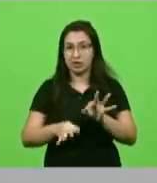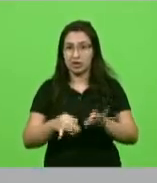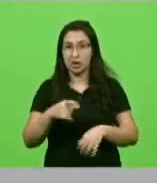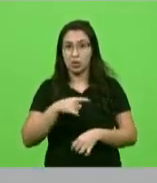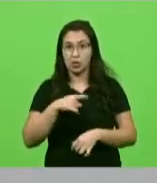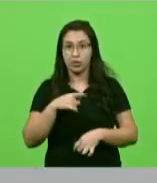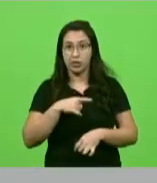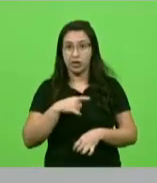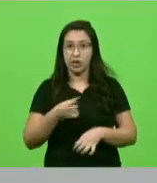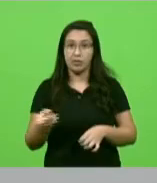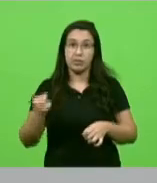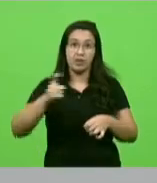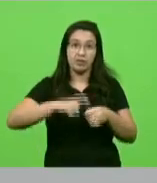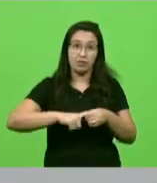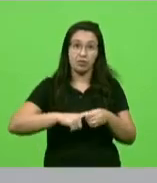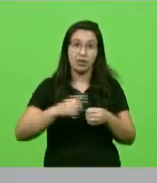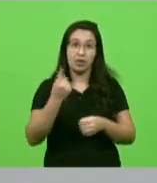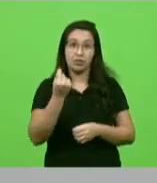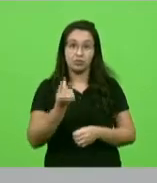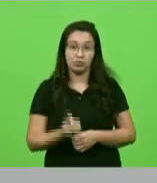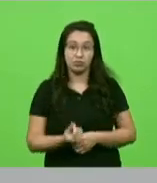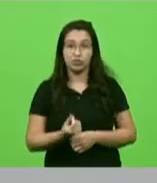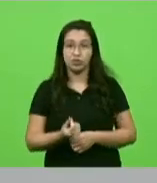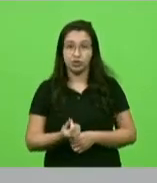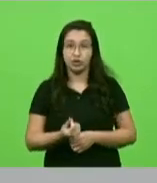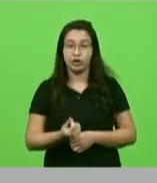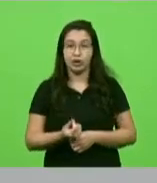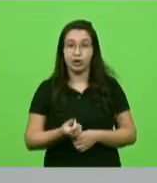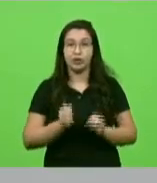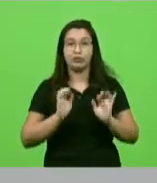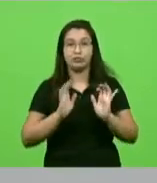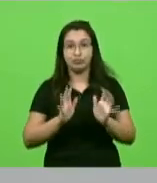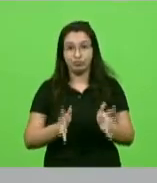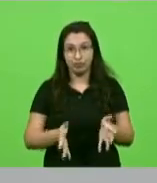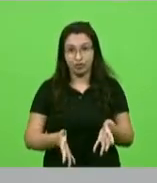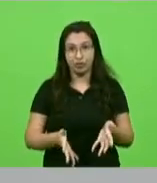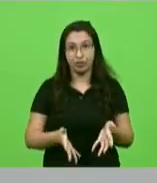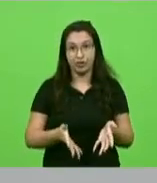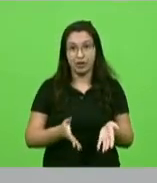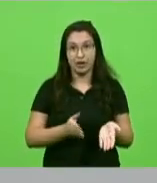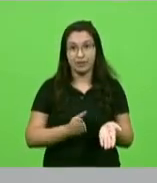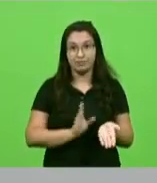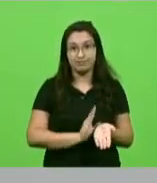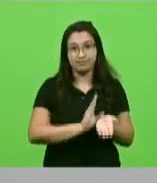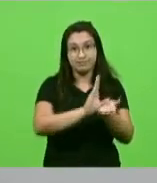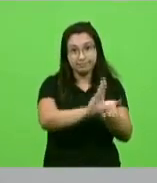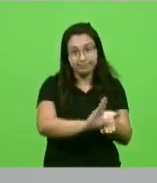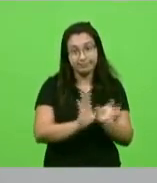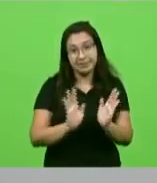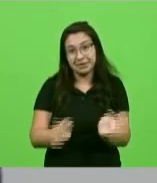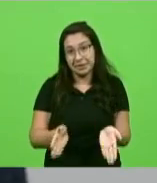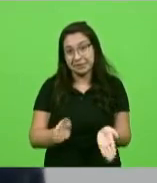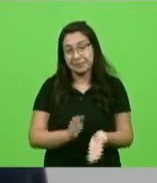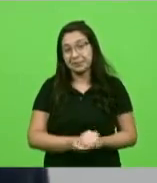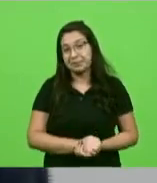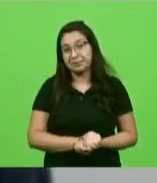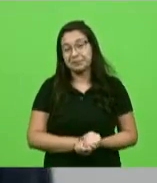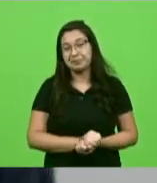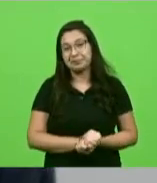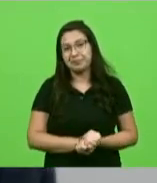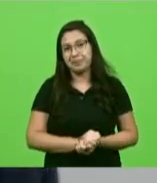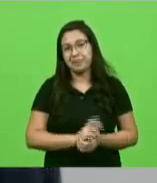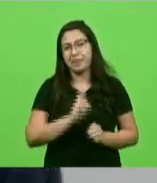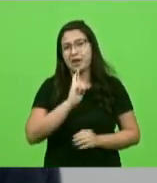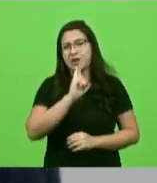a recomposição das perdas já constatadas, porque já tinha havido o desembolso. Entre mentes, a